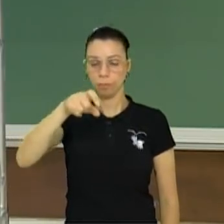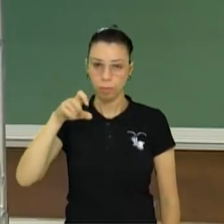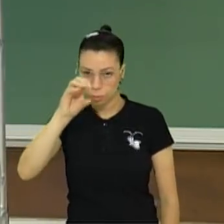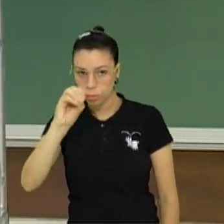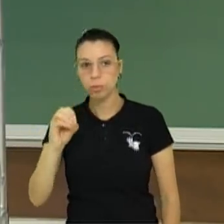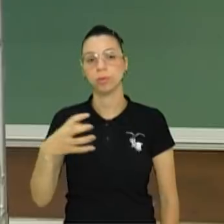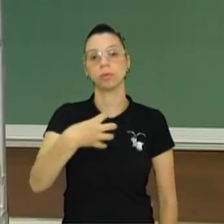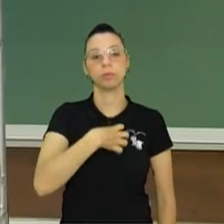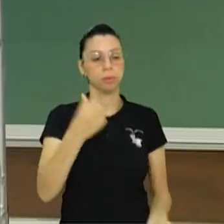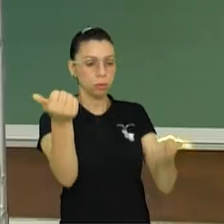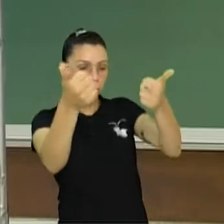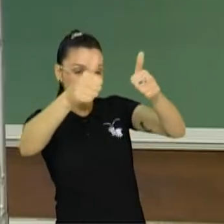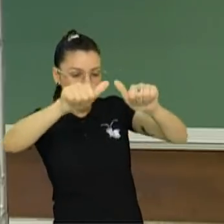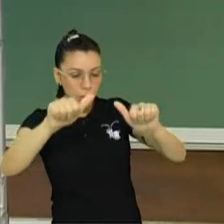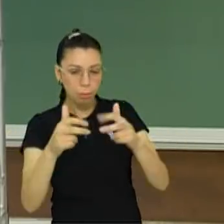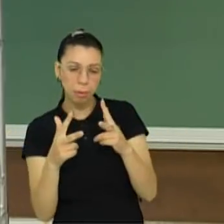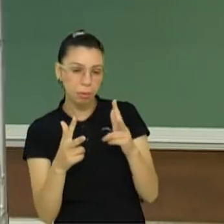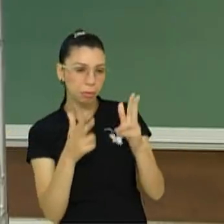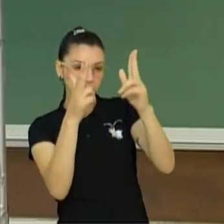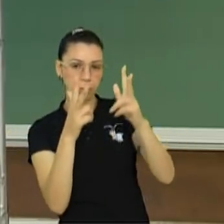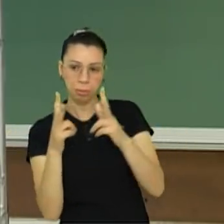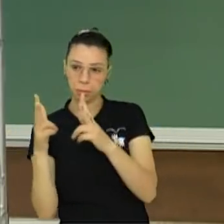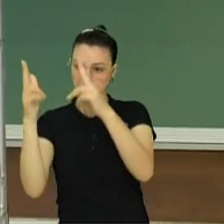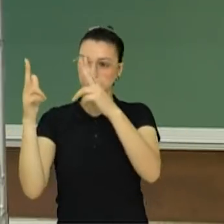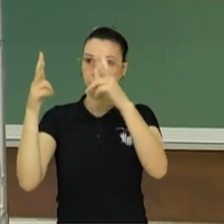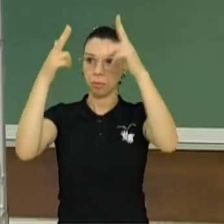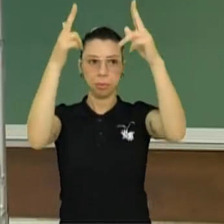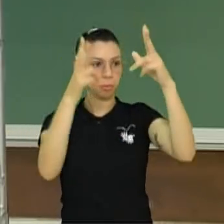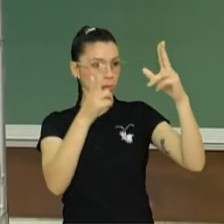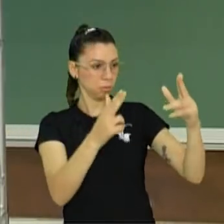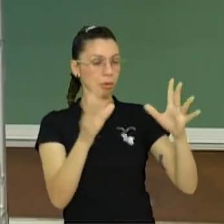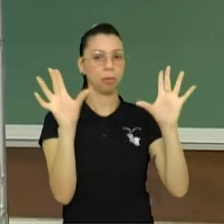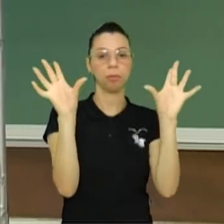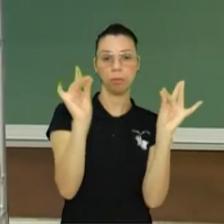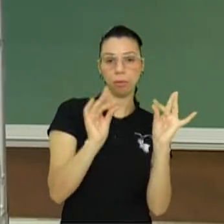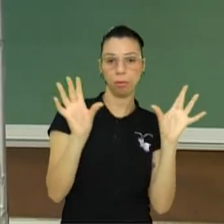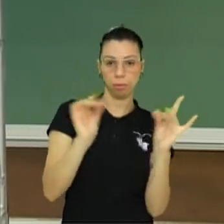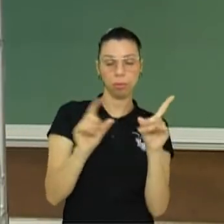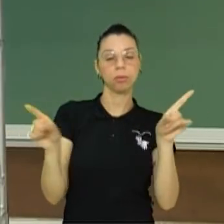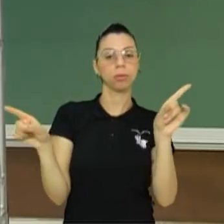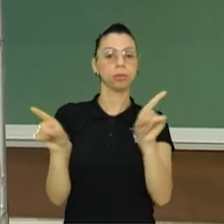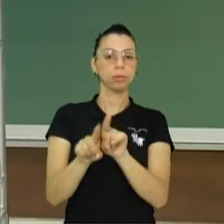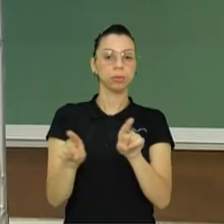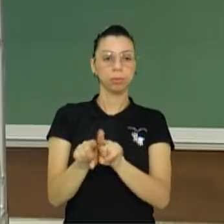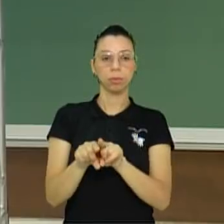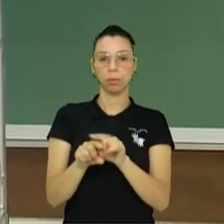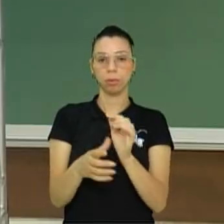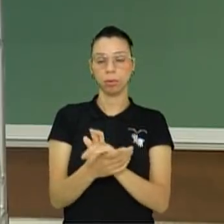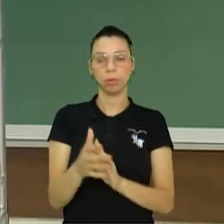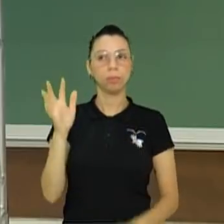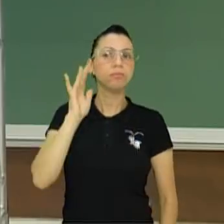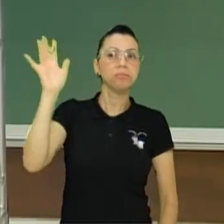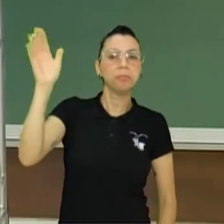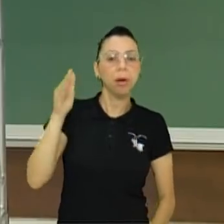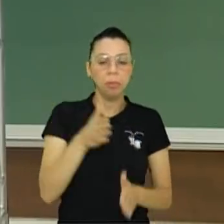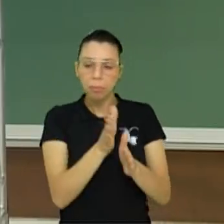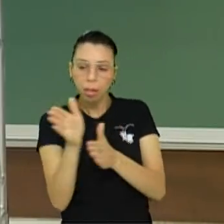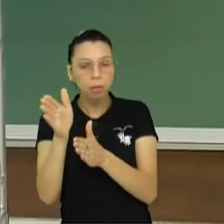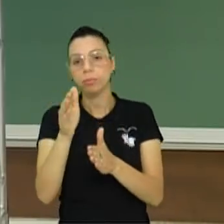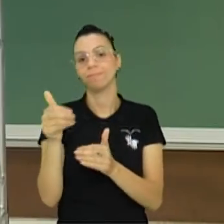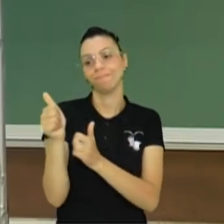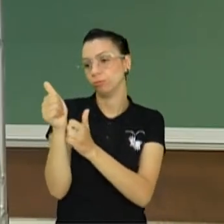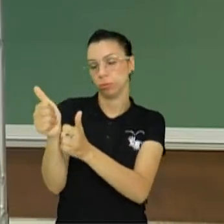quê? São recortes, colagens, sem uma linha de pensamento. Ela